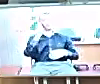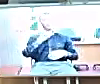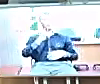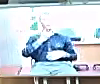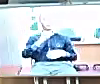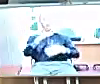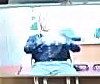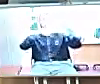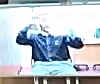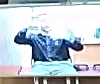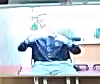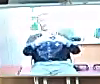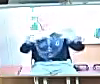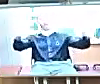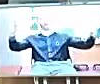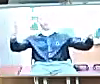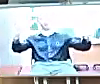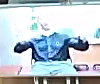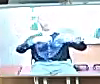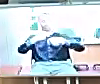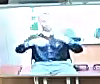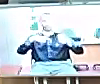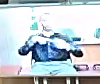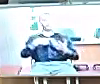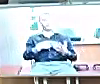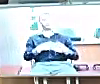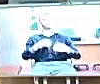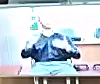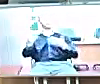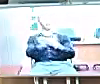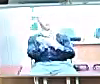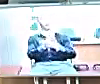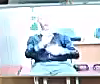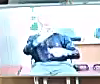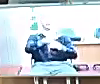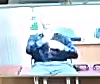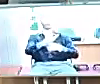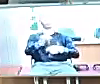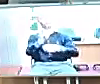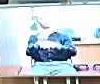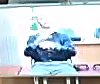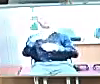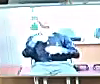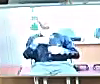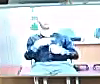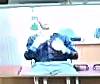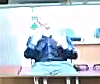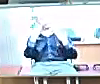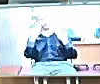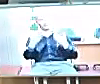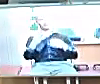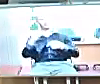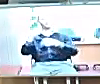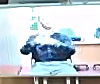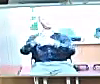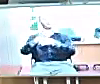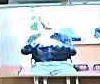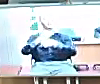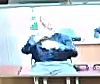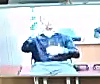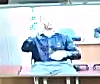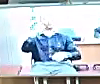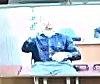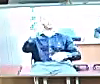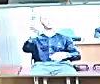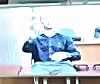suas atividades aqui alguns benefícios fiscais são dados mas salvo engano é em 2017